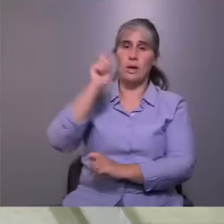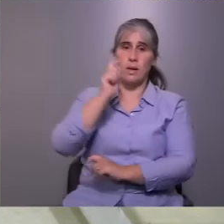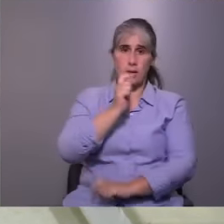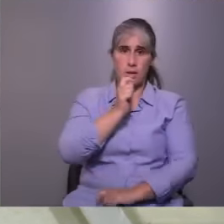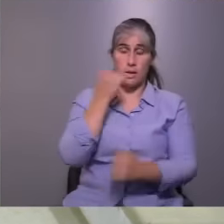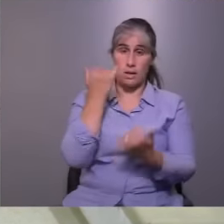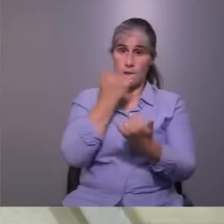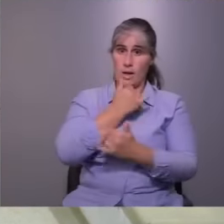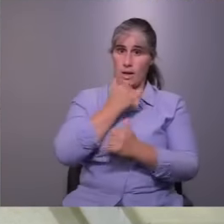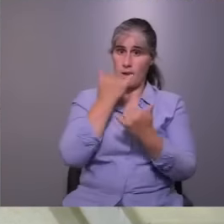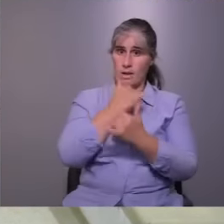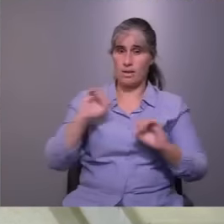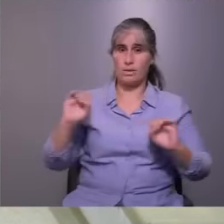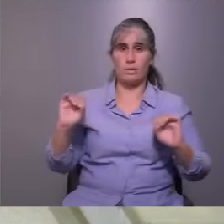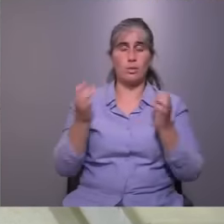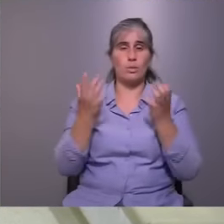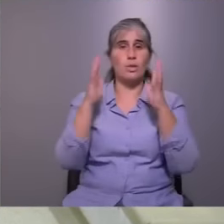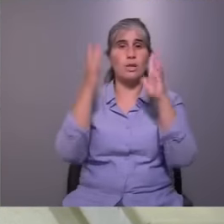Lumen Christi,